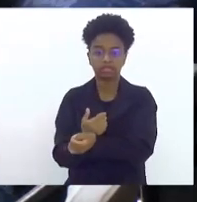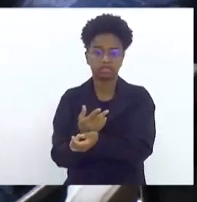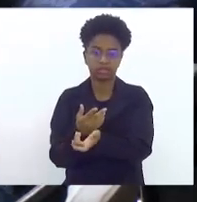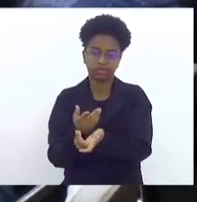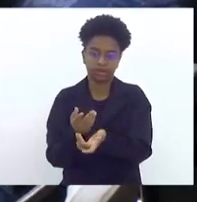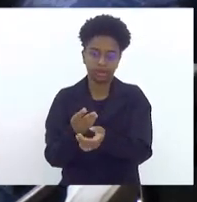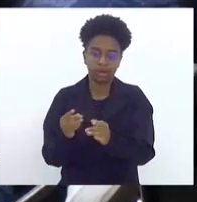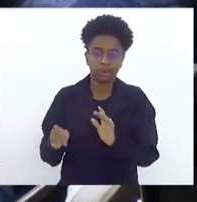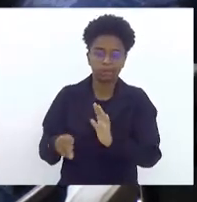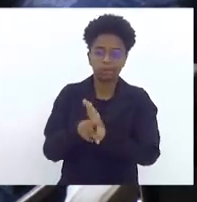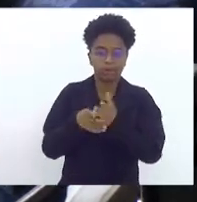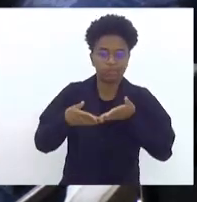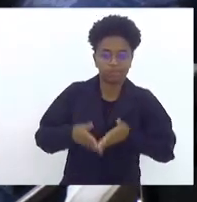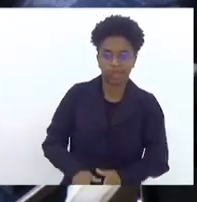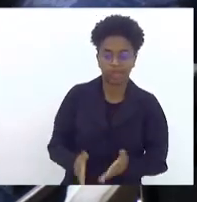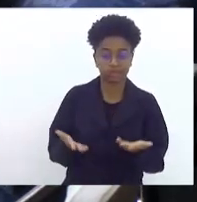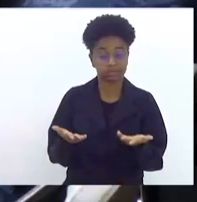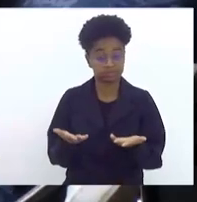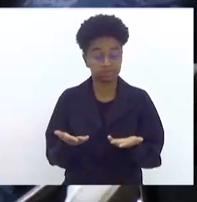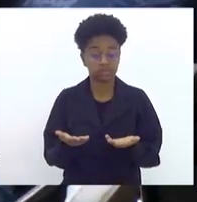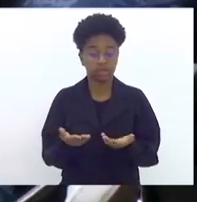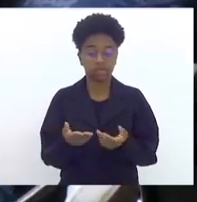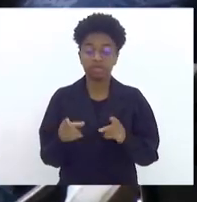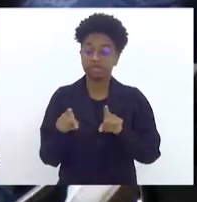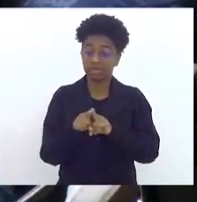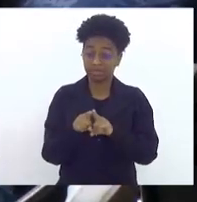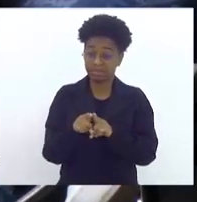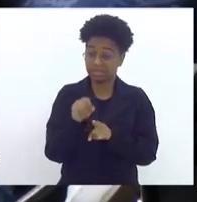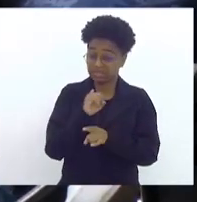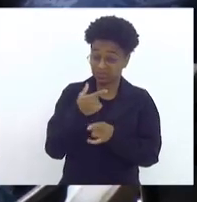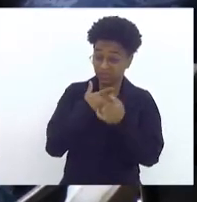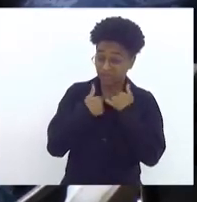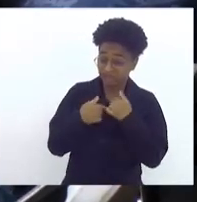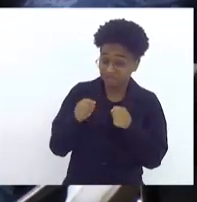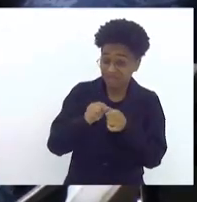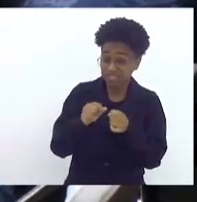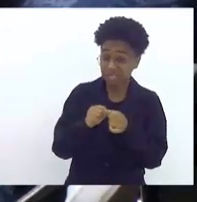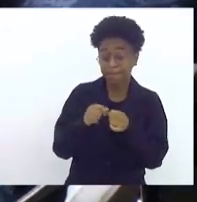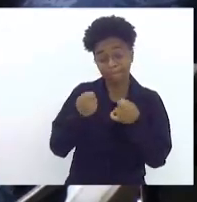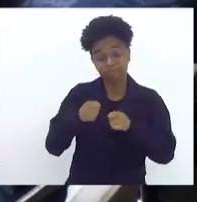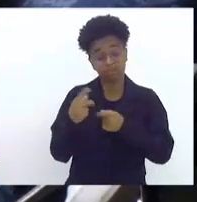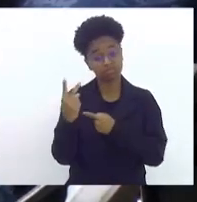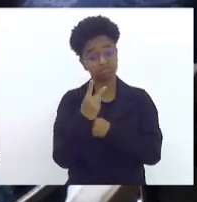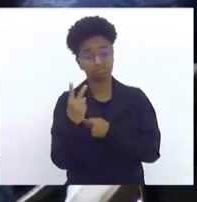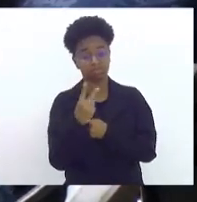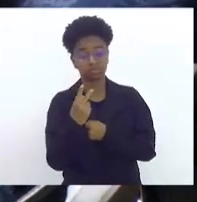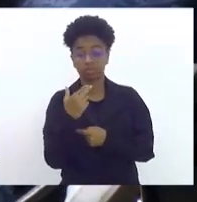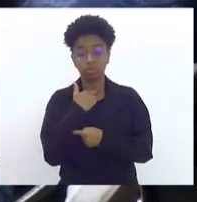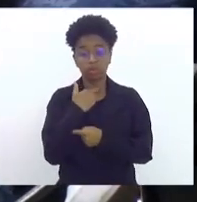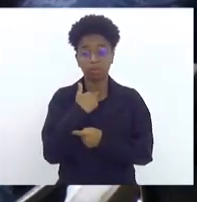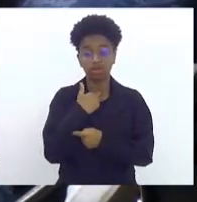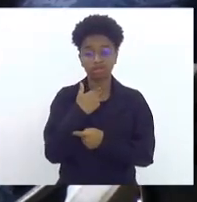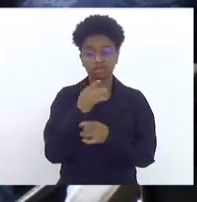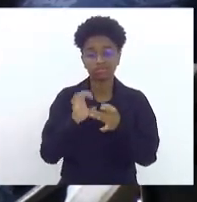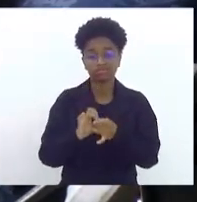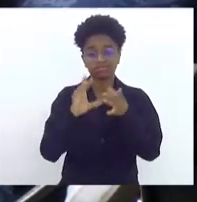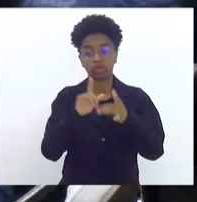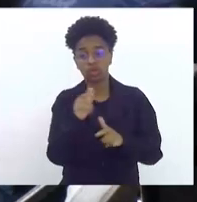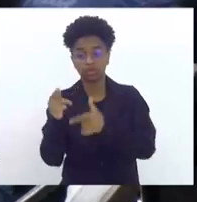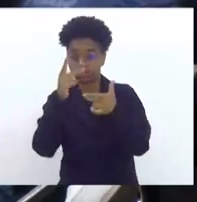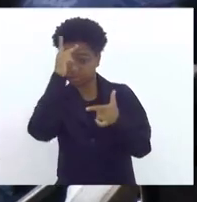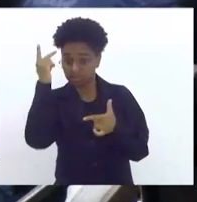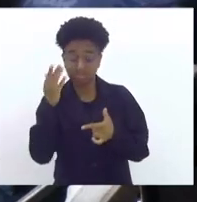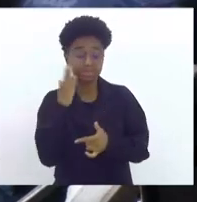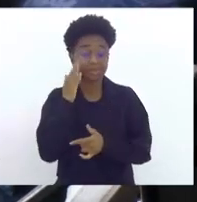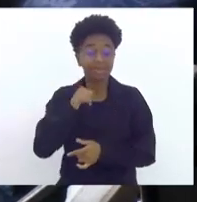esse tipo de campanha né se você quer fazer mas pelo menos que você se proteja que você não se deixe identificar isso tem que